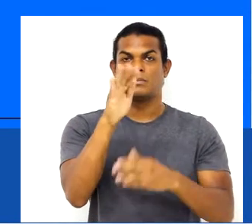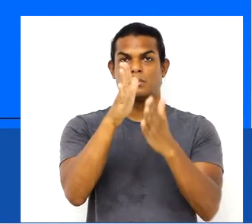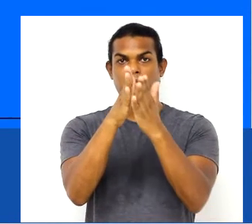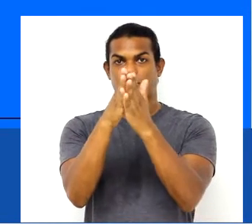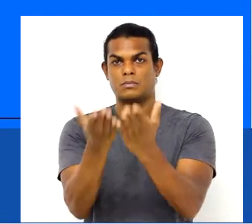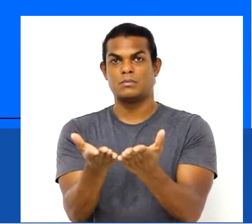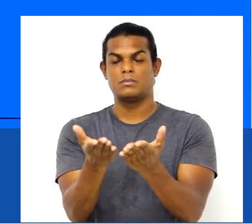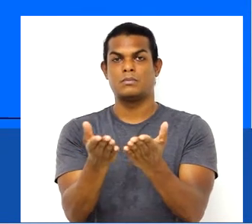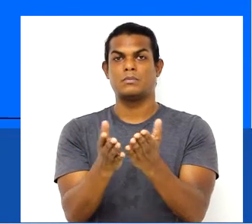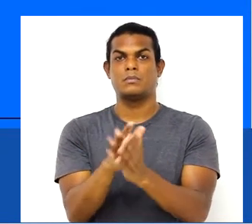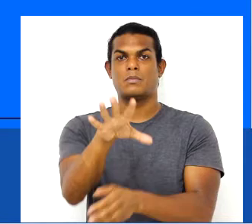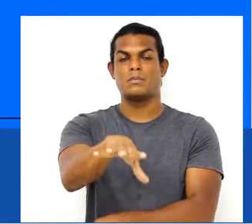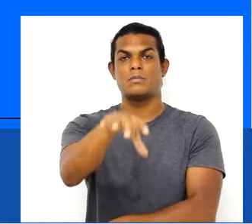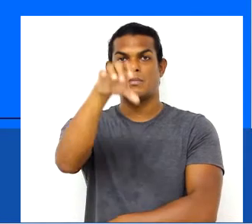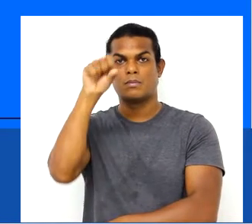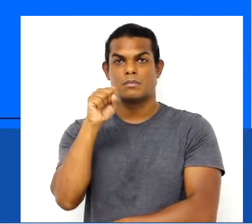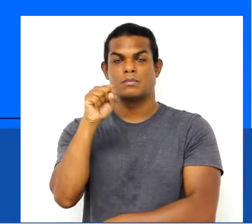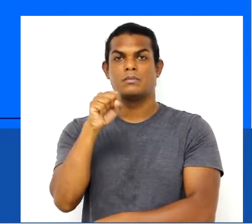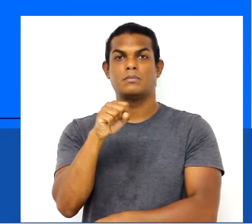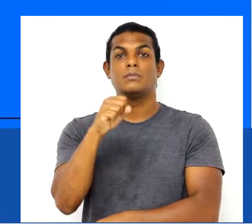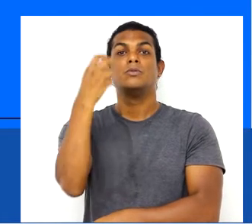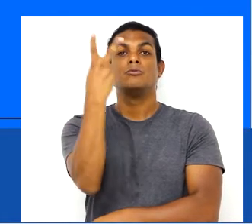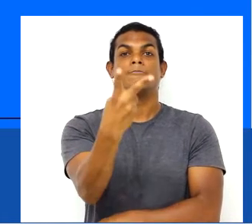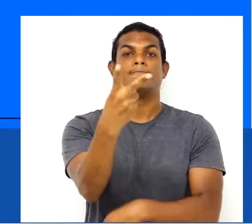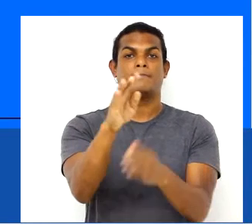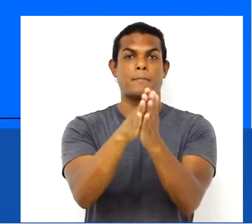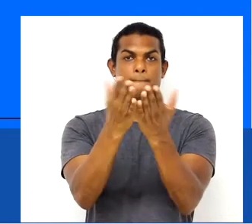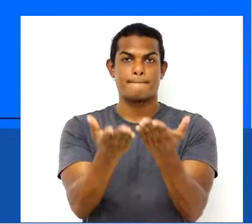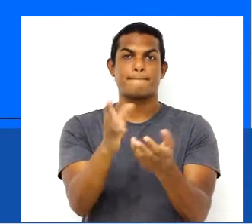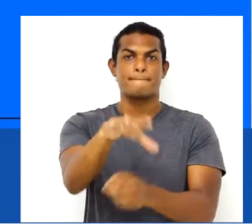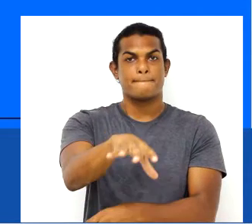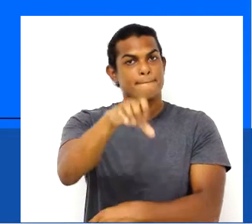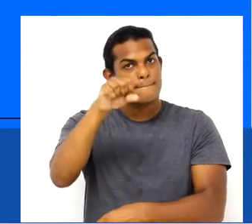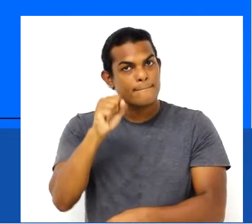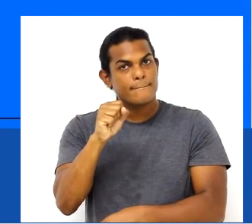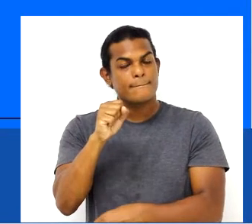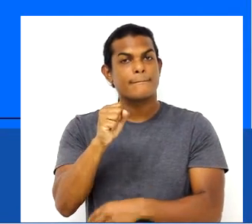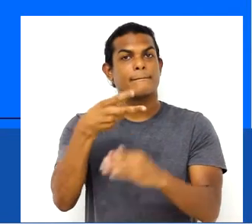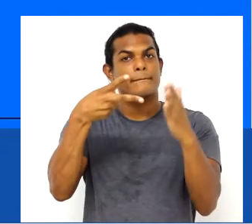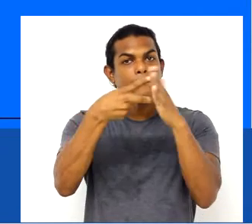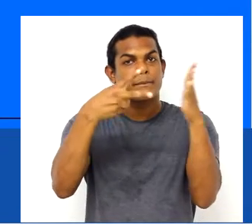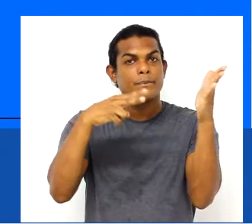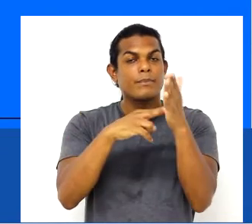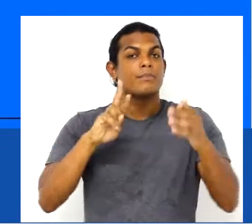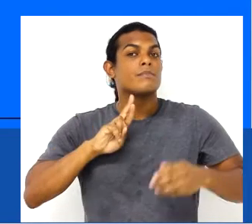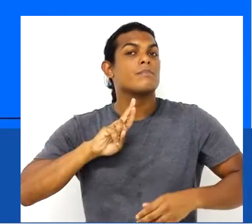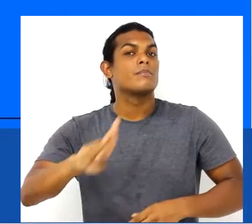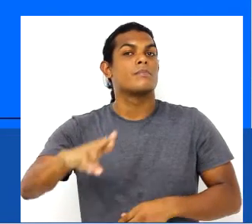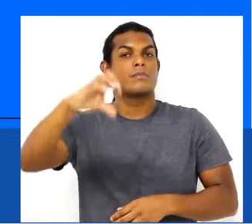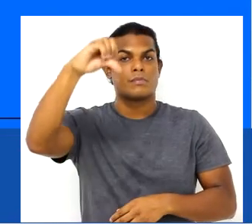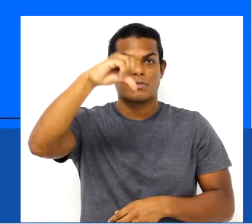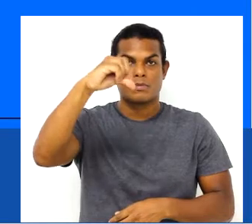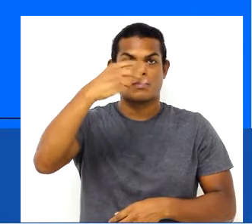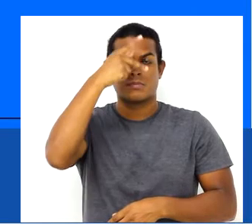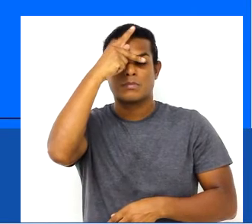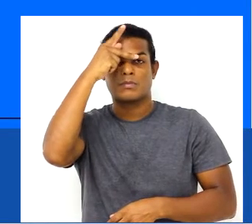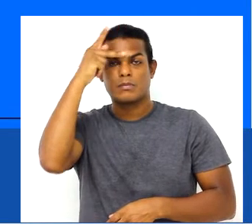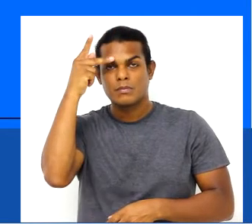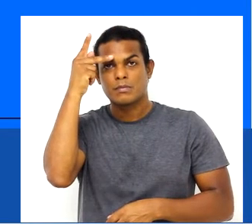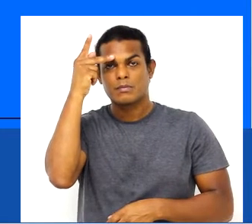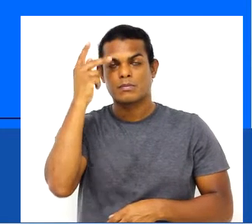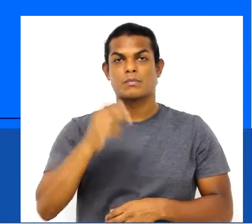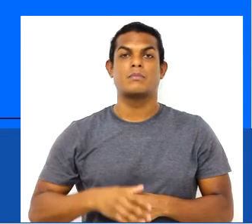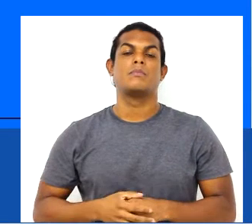livros retirados, ou seja, 2 livros retirados correspondem a 9 pessoas. 9 pessoas correspondem a 2